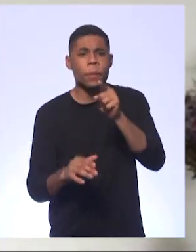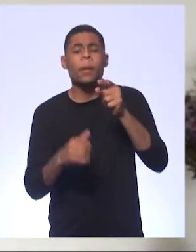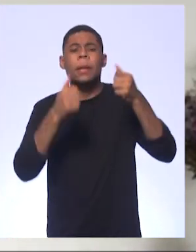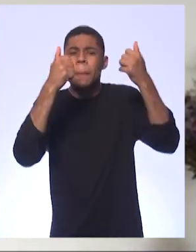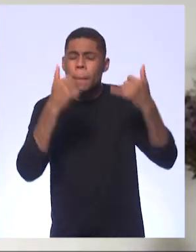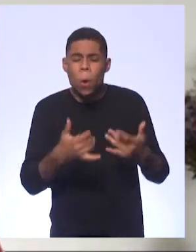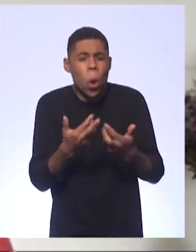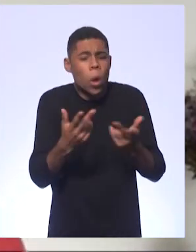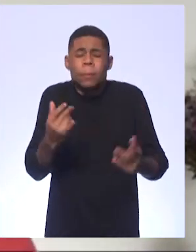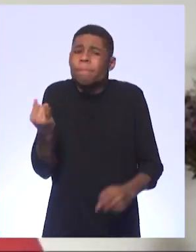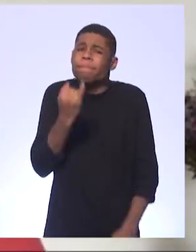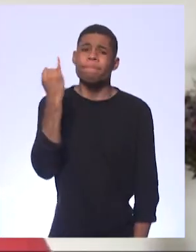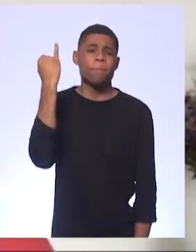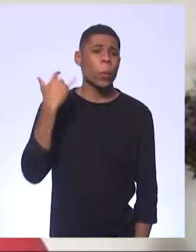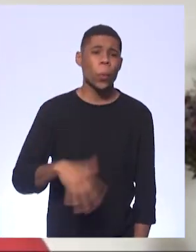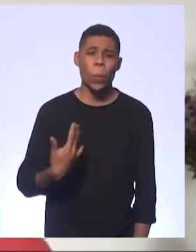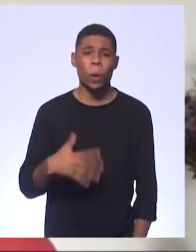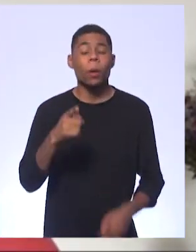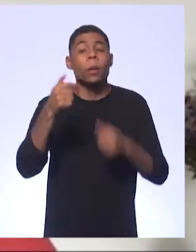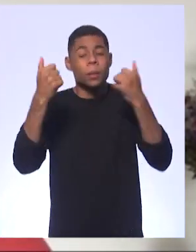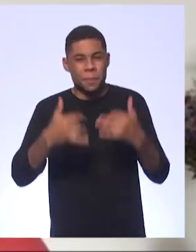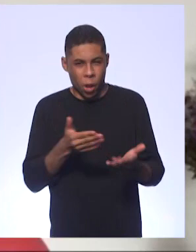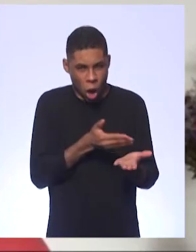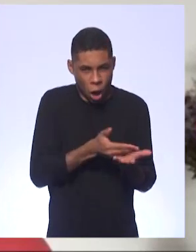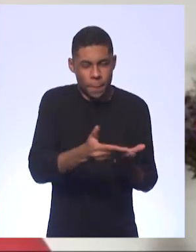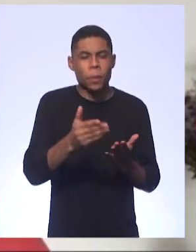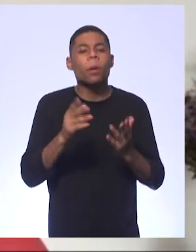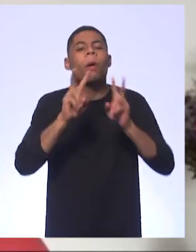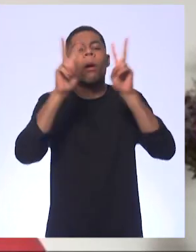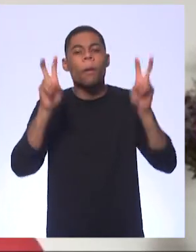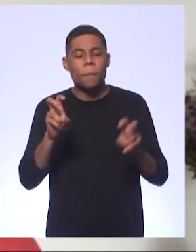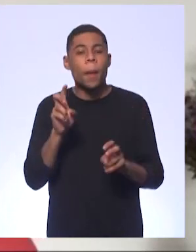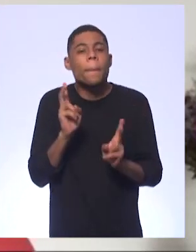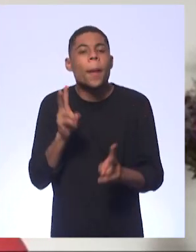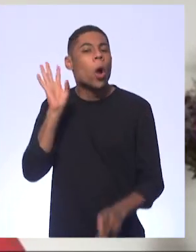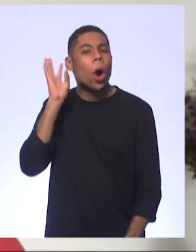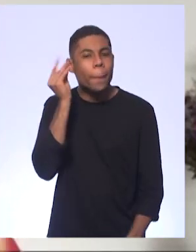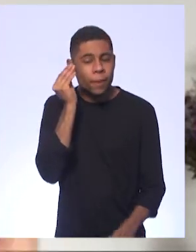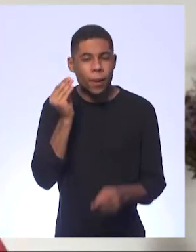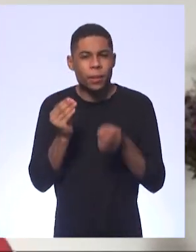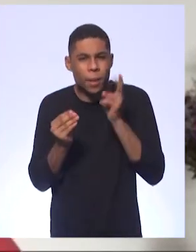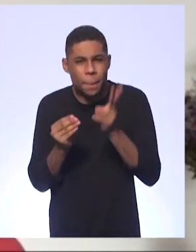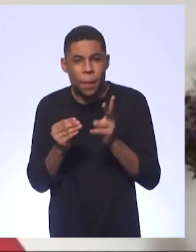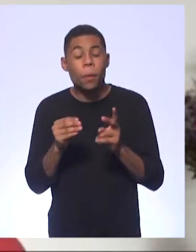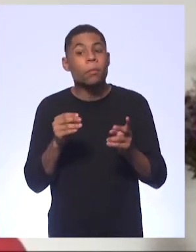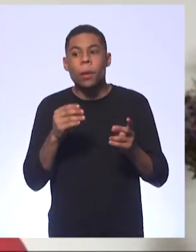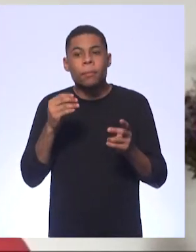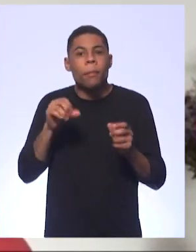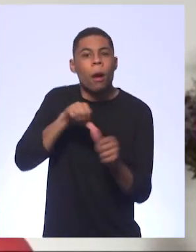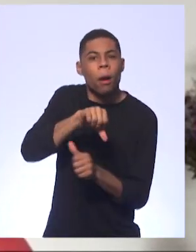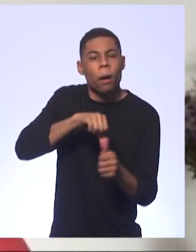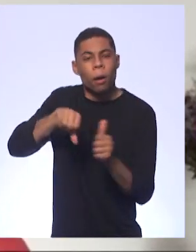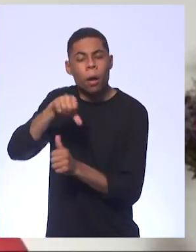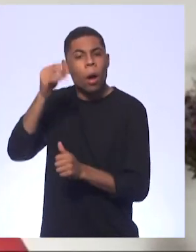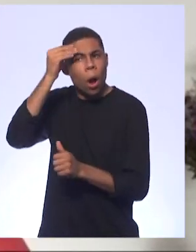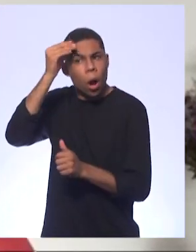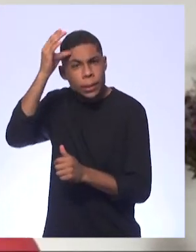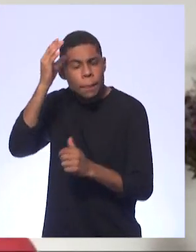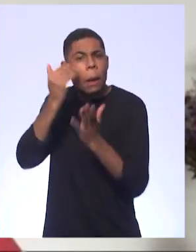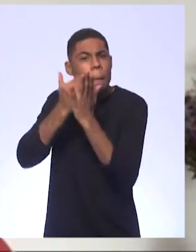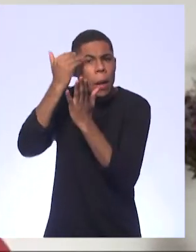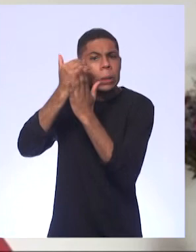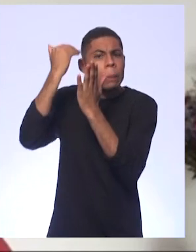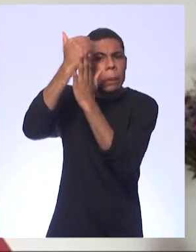coisas muito importantes, quando você começou a falar de competência, que é essa mobilização dos